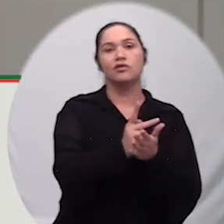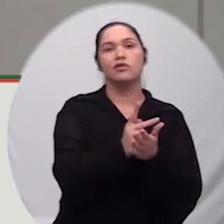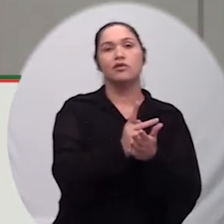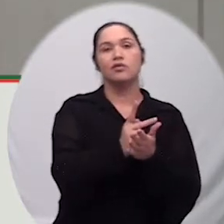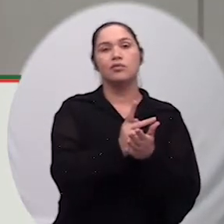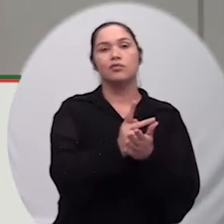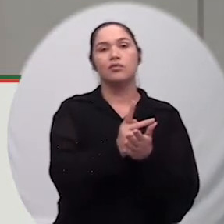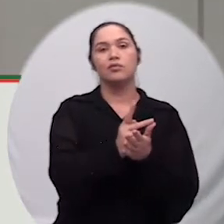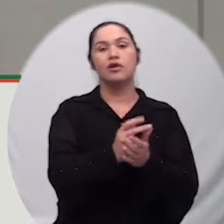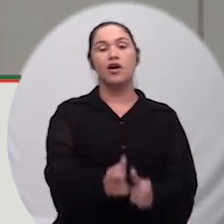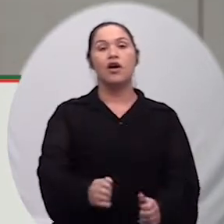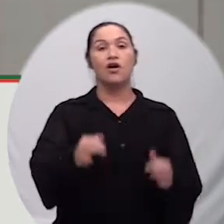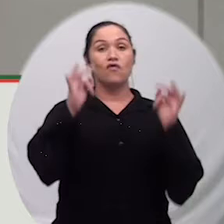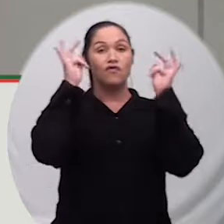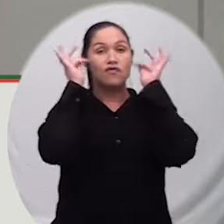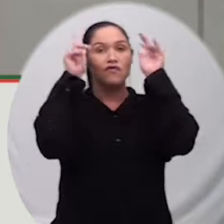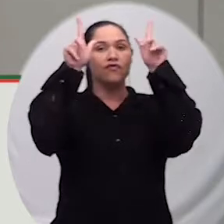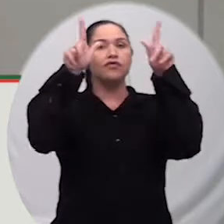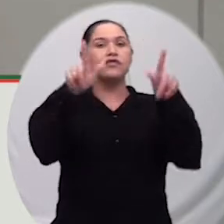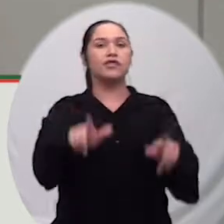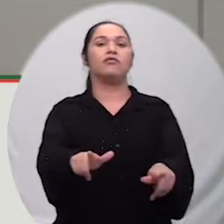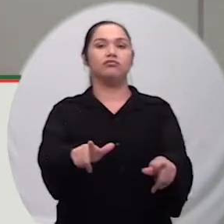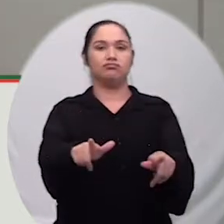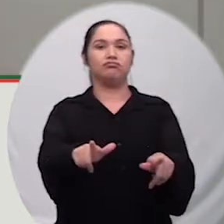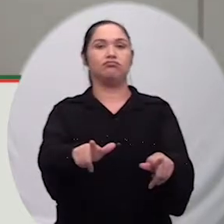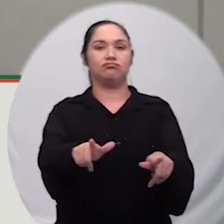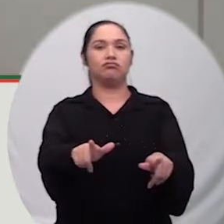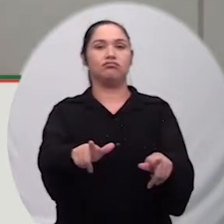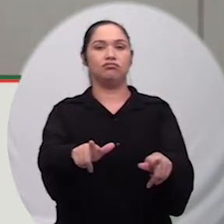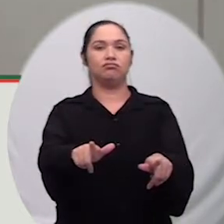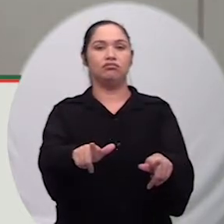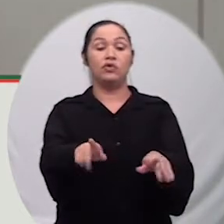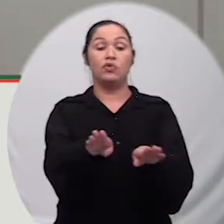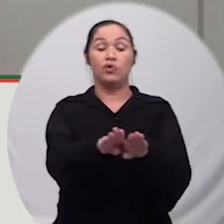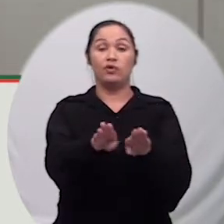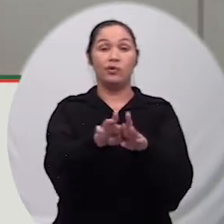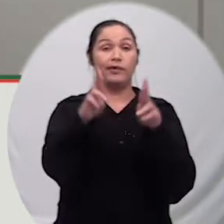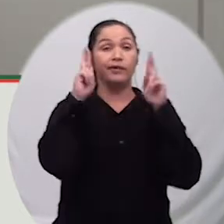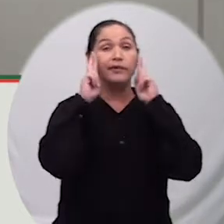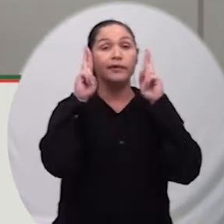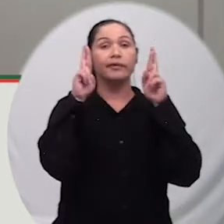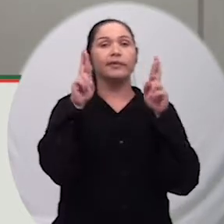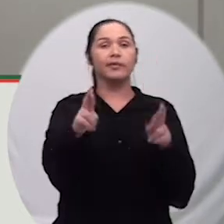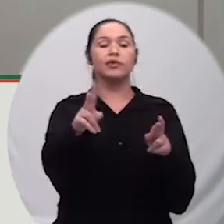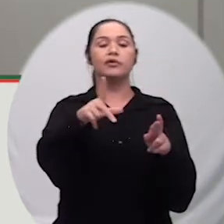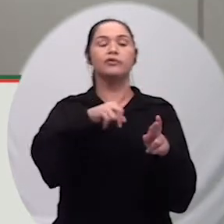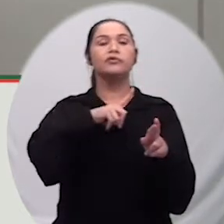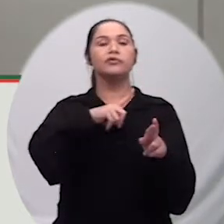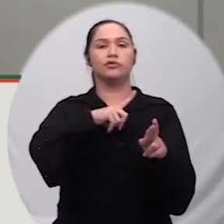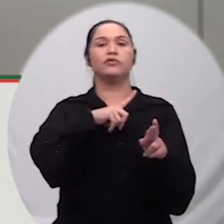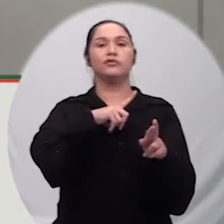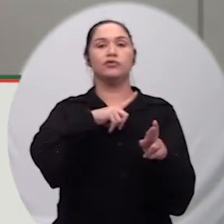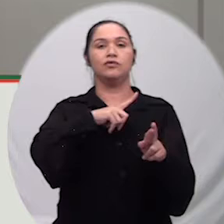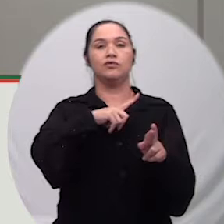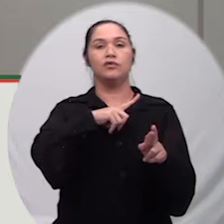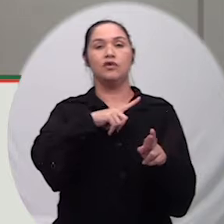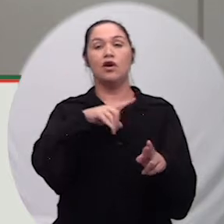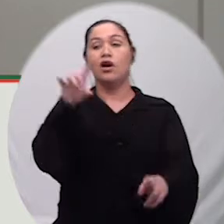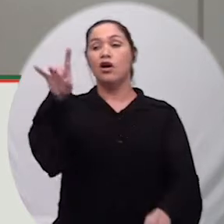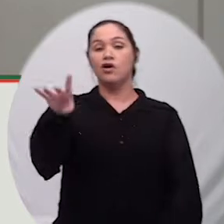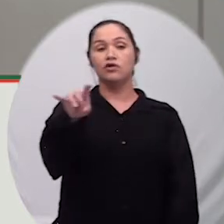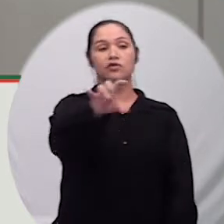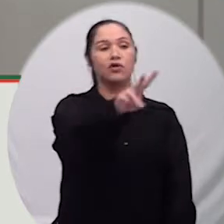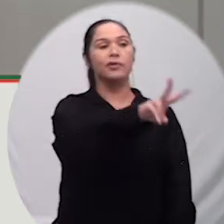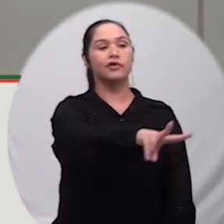muito fiel e muito digno e muito respeitoso com cada um dos vereadores, mesmo